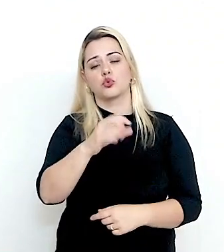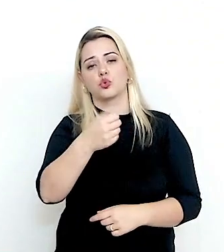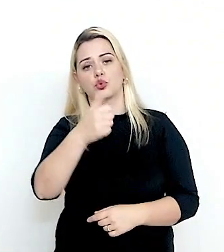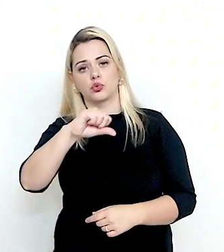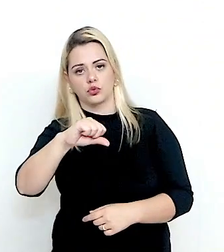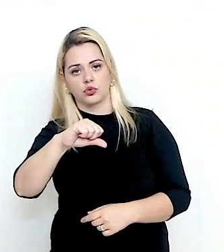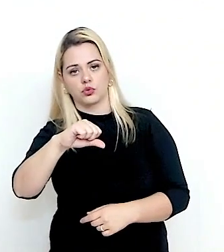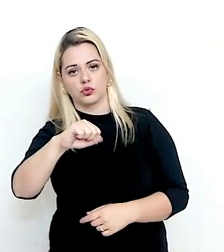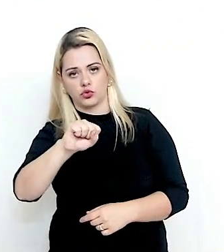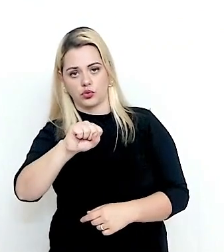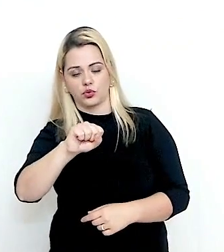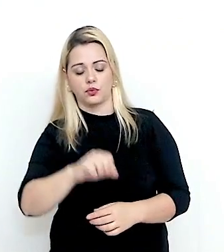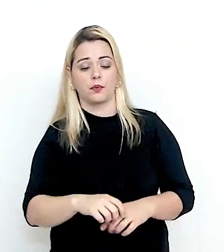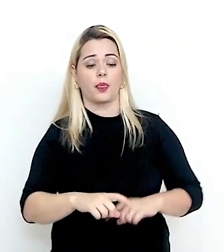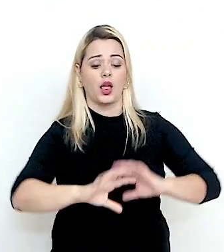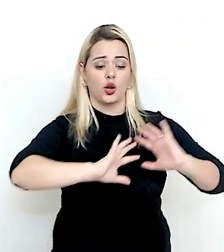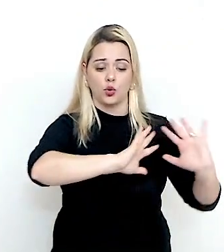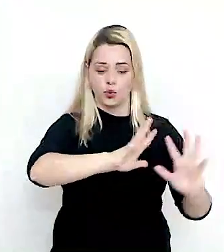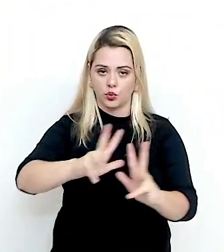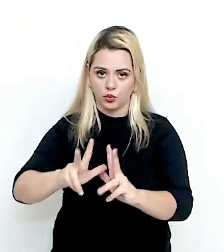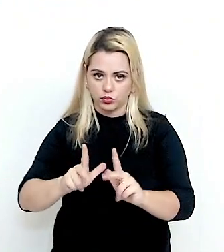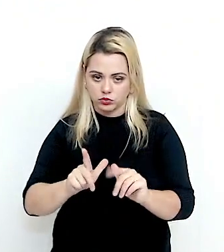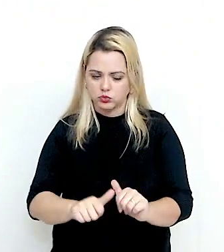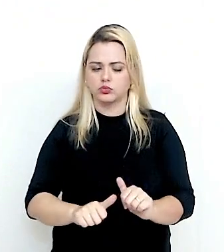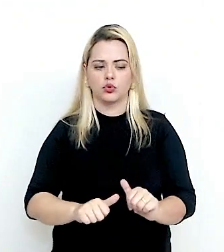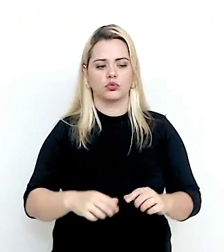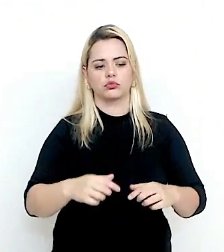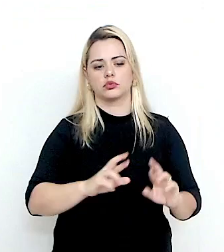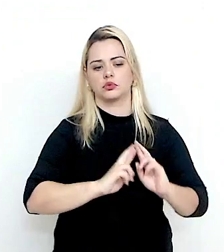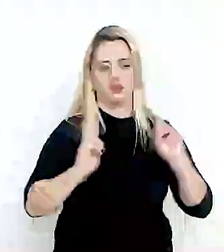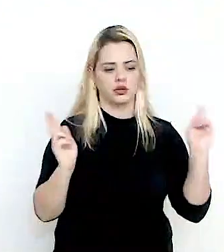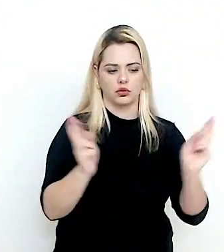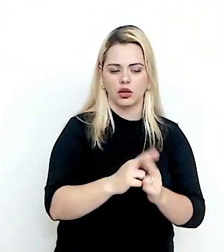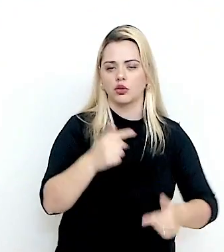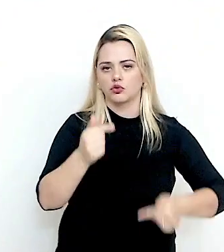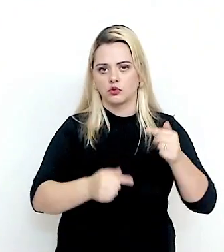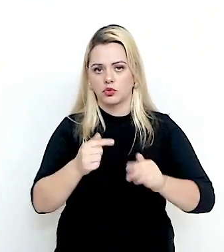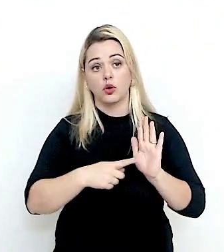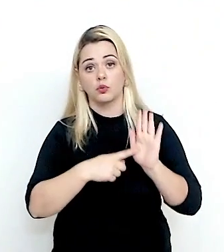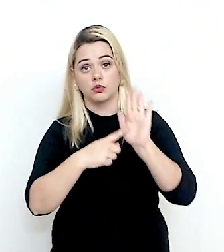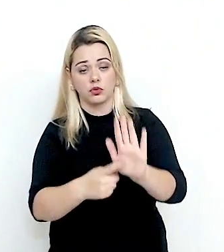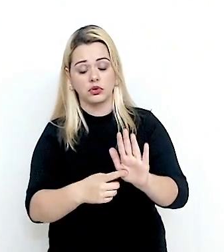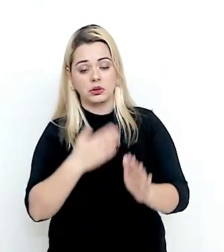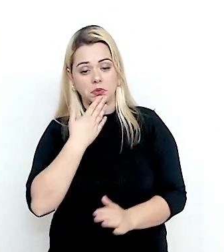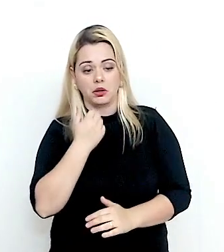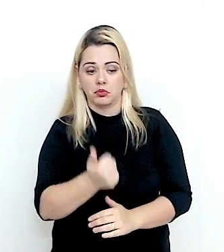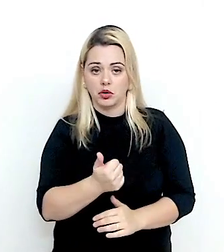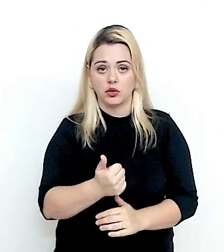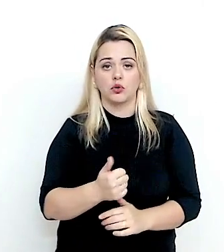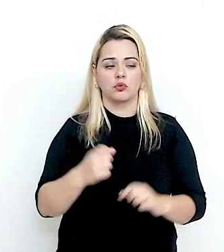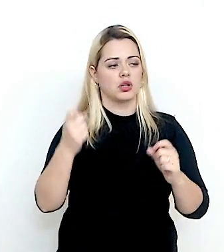2018. As reuniões de consultas políticas têm mostrado a possibilidade de cooperação